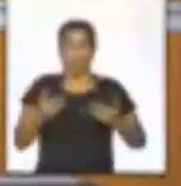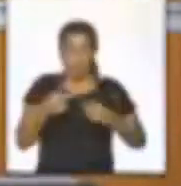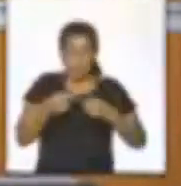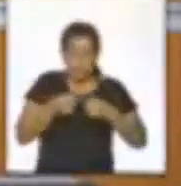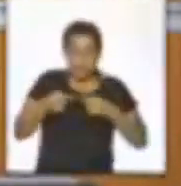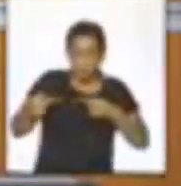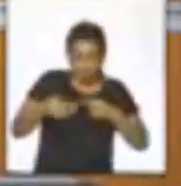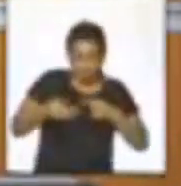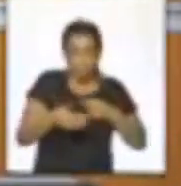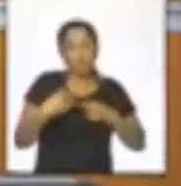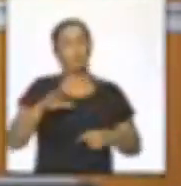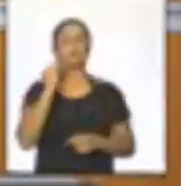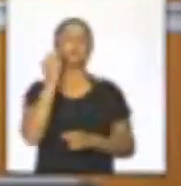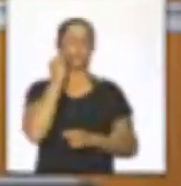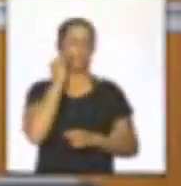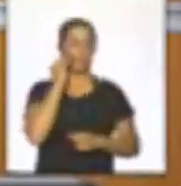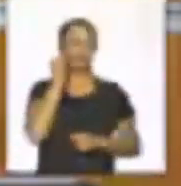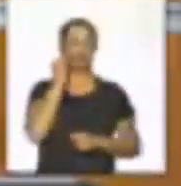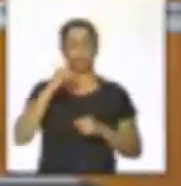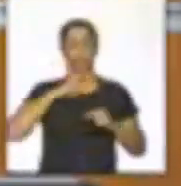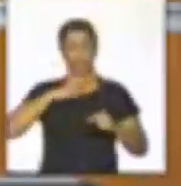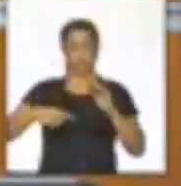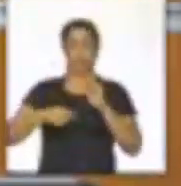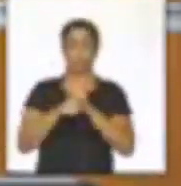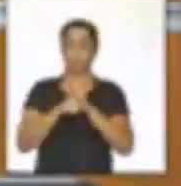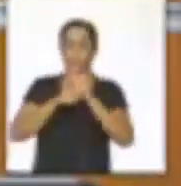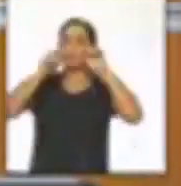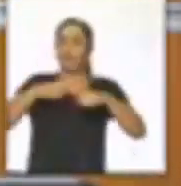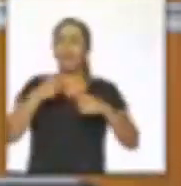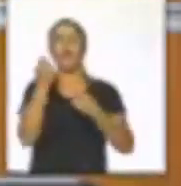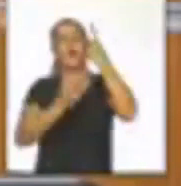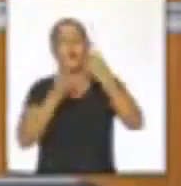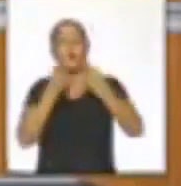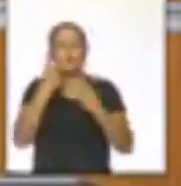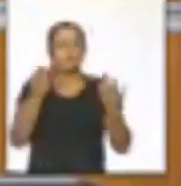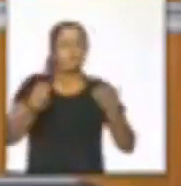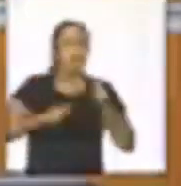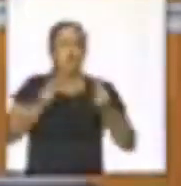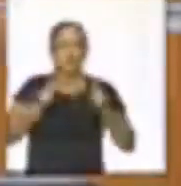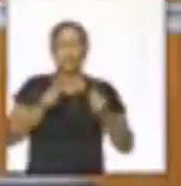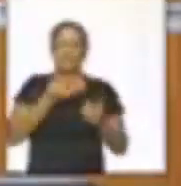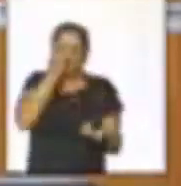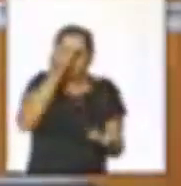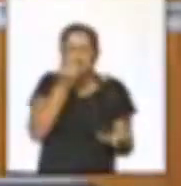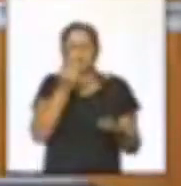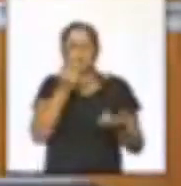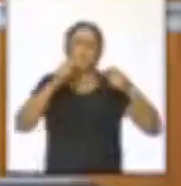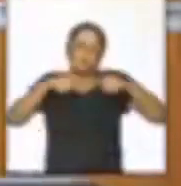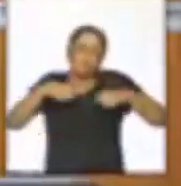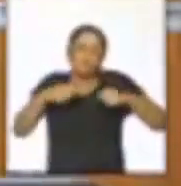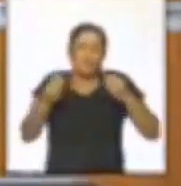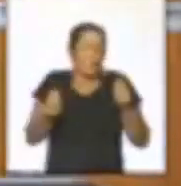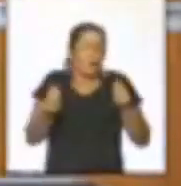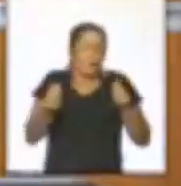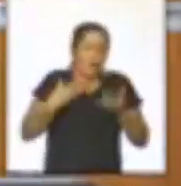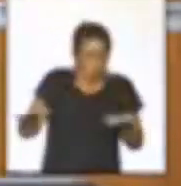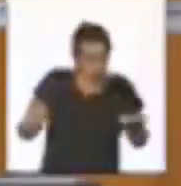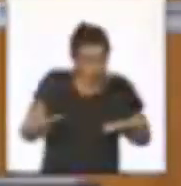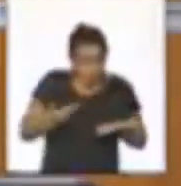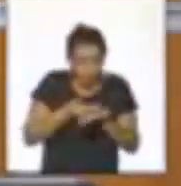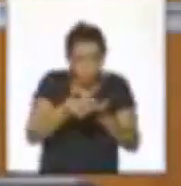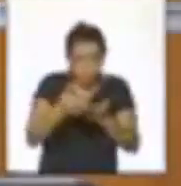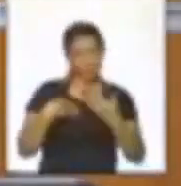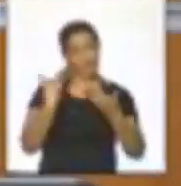testes e poderão acontecer alguns imprevistos, ok? Então vamos lá. Antes de começarmos a nossa